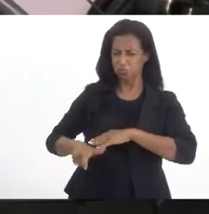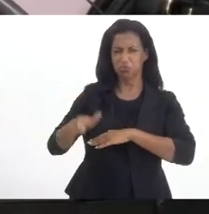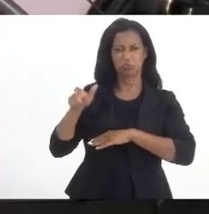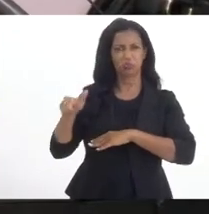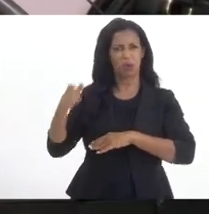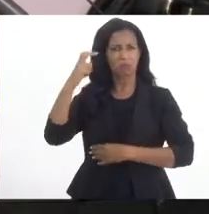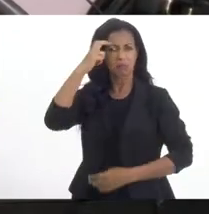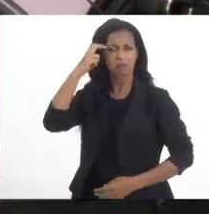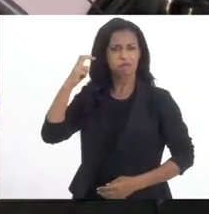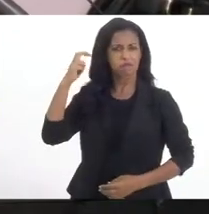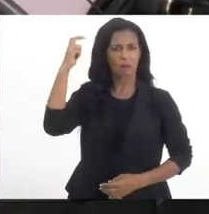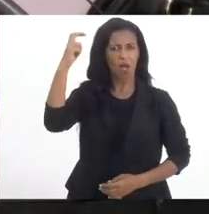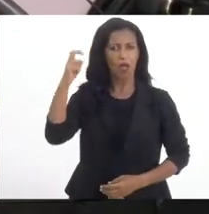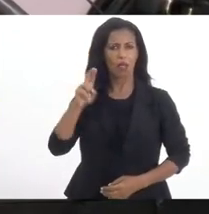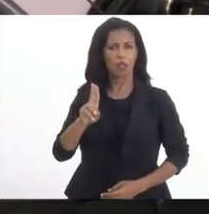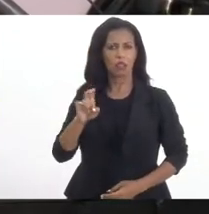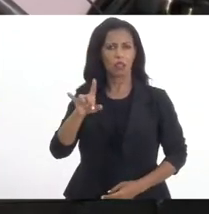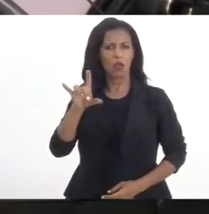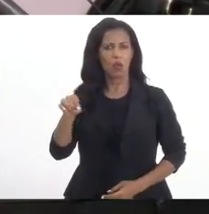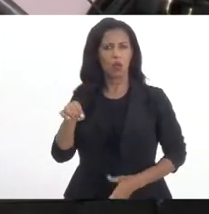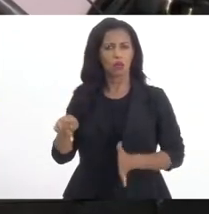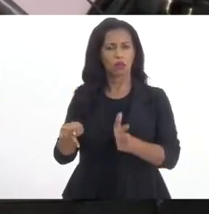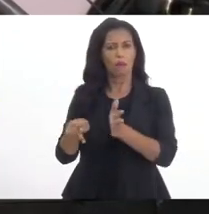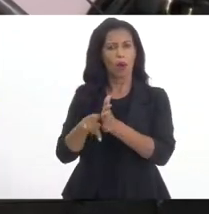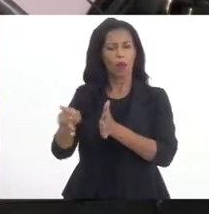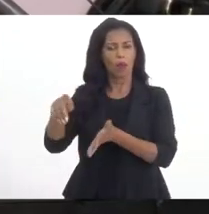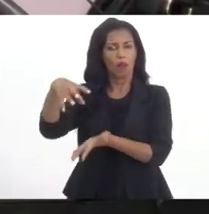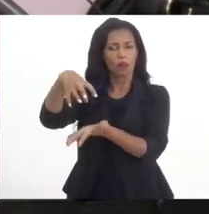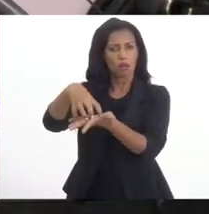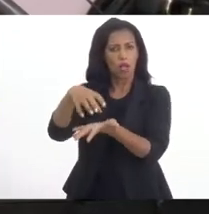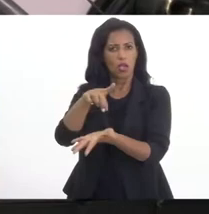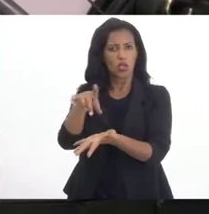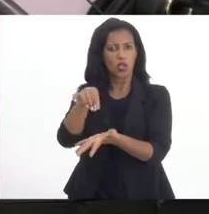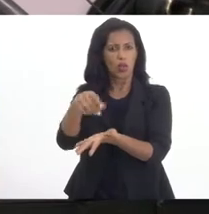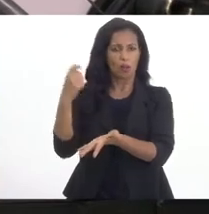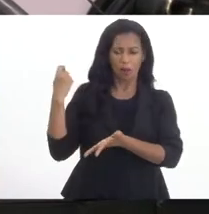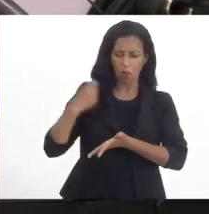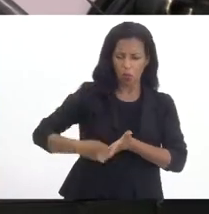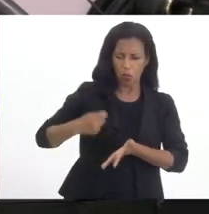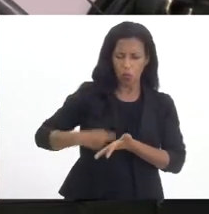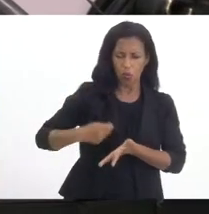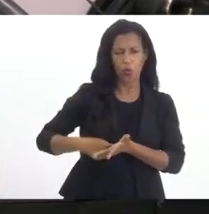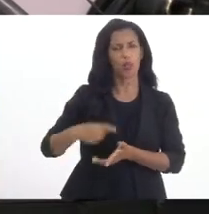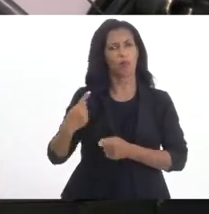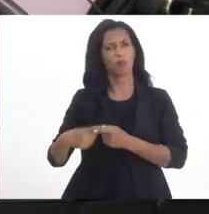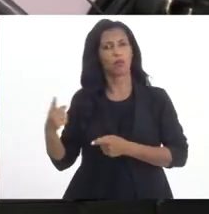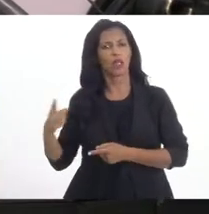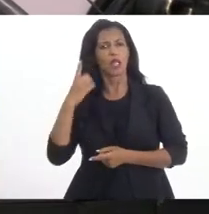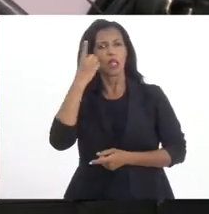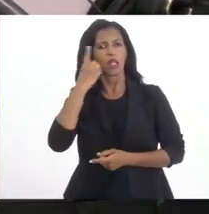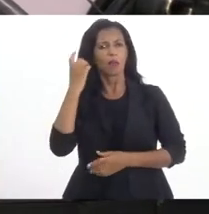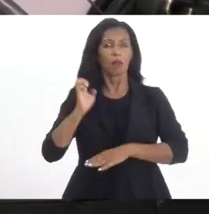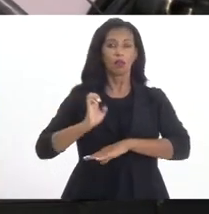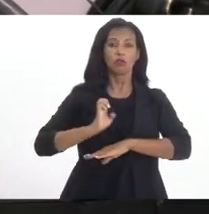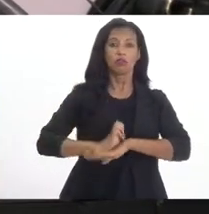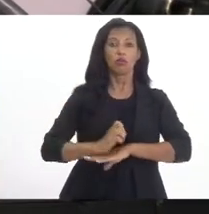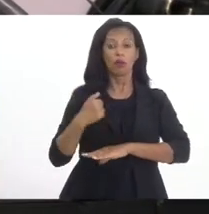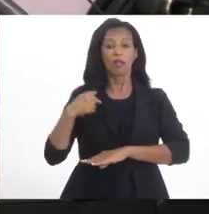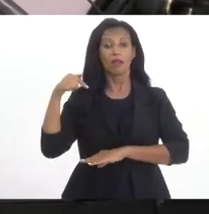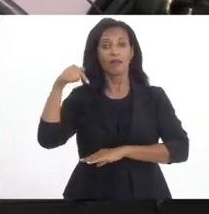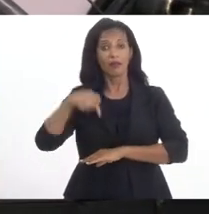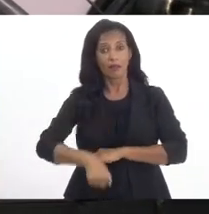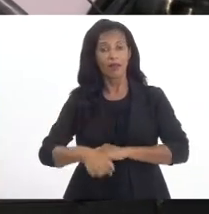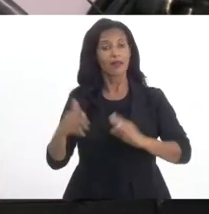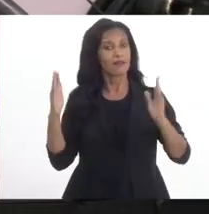defensores da UESO na Zona Oeste. Porque ele também participou dessa luta, porque ele era deputado estadual. E ele estava aqui nessa